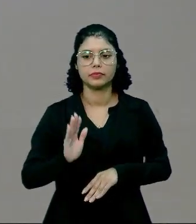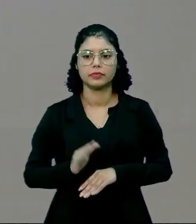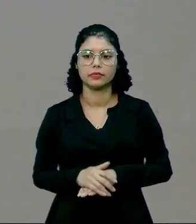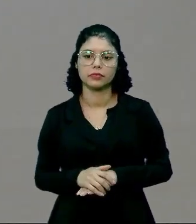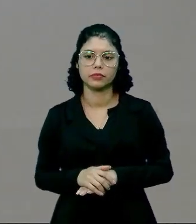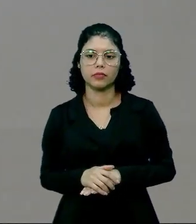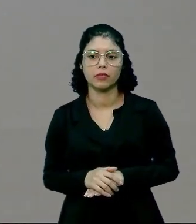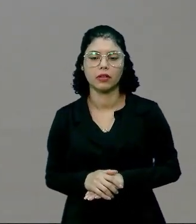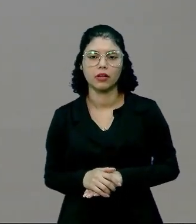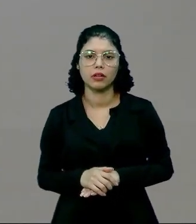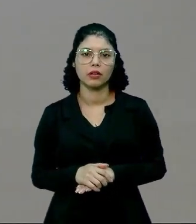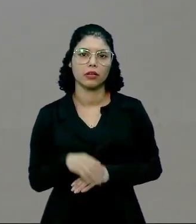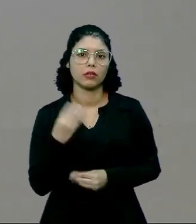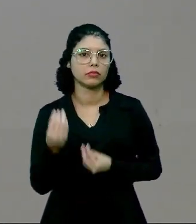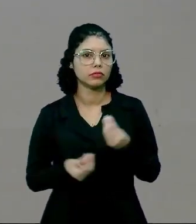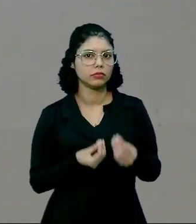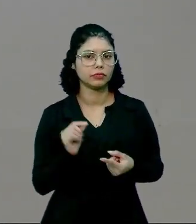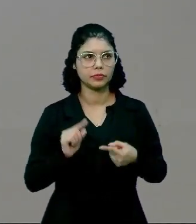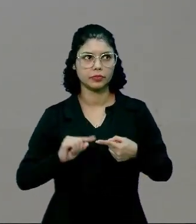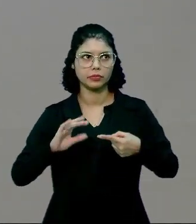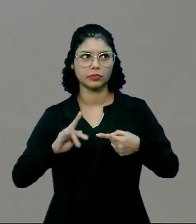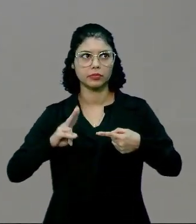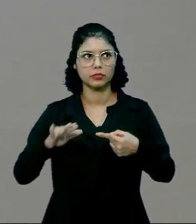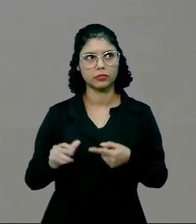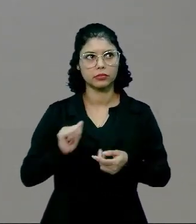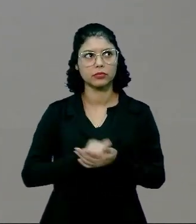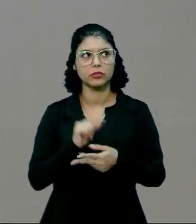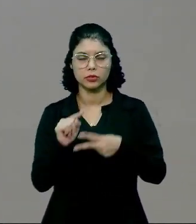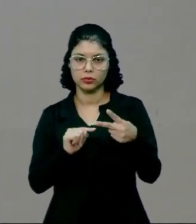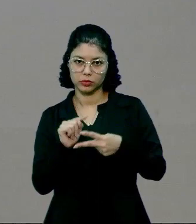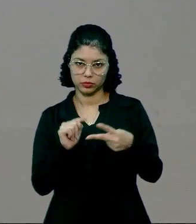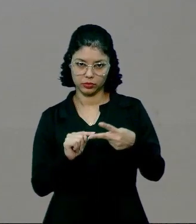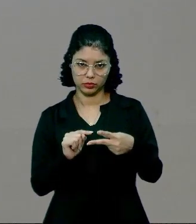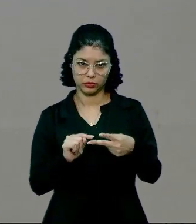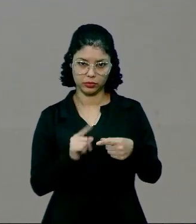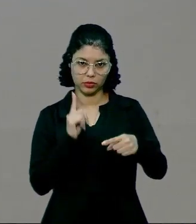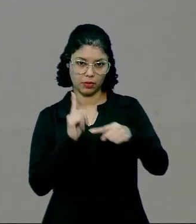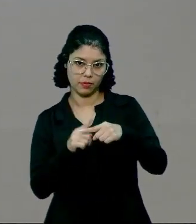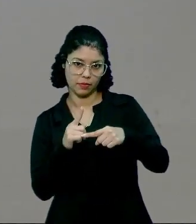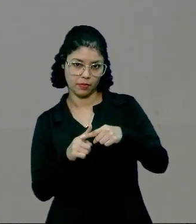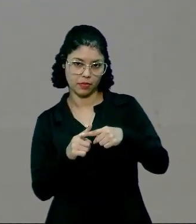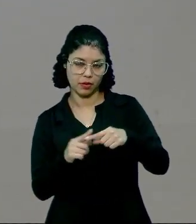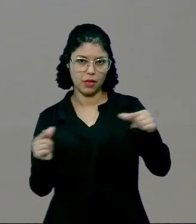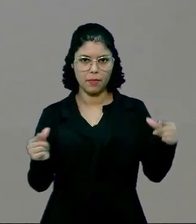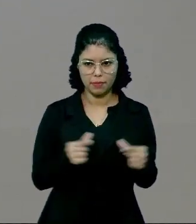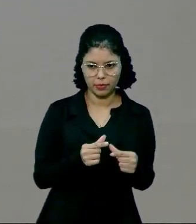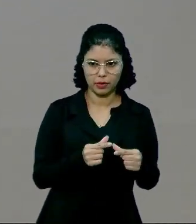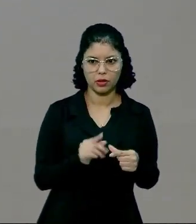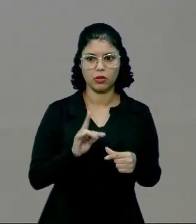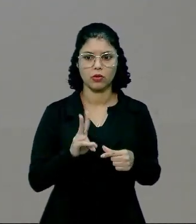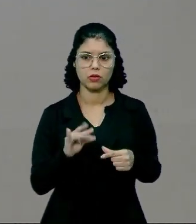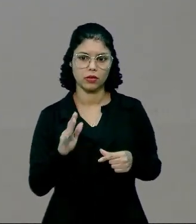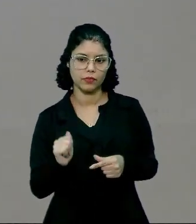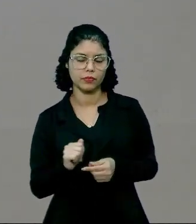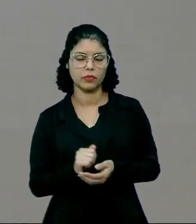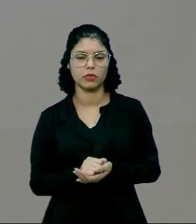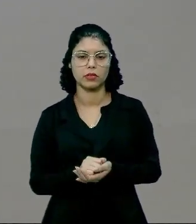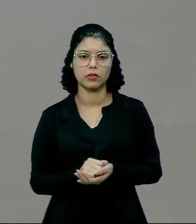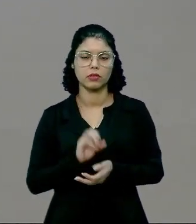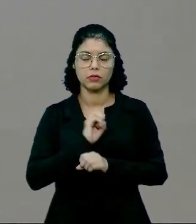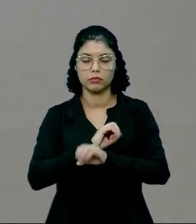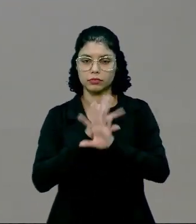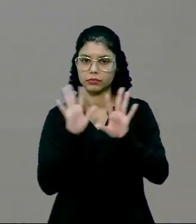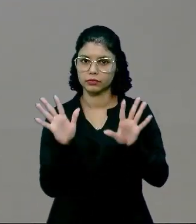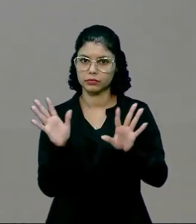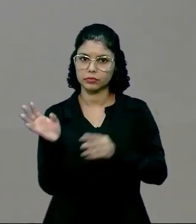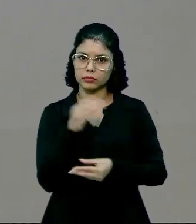Então como que funciona a concentração eu posso ter duas soluções uma mais concentrada em um a menos concentrada obviamente